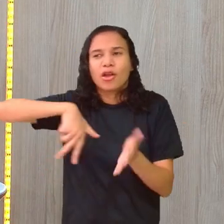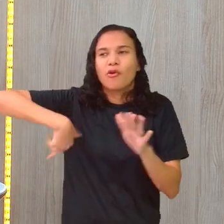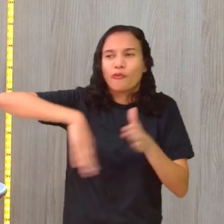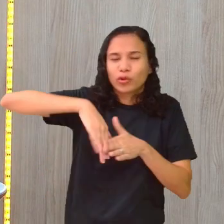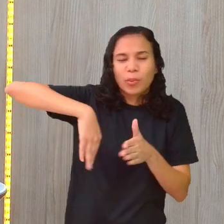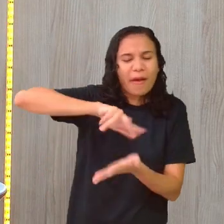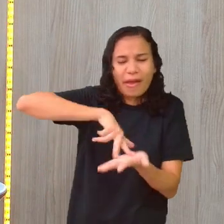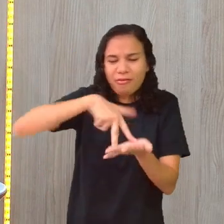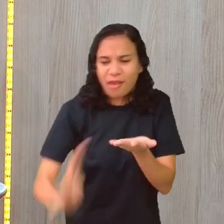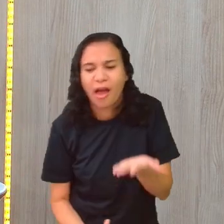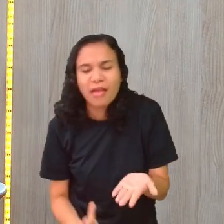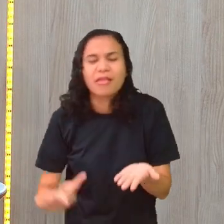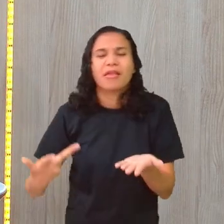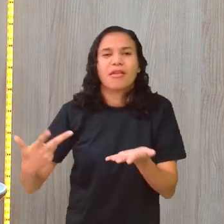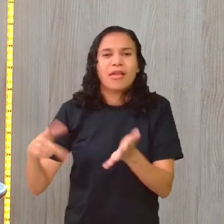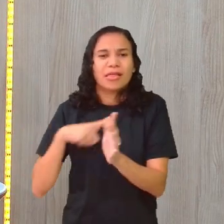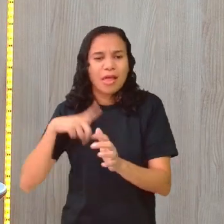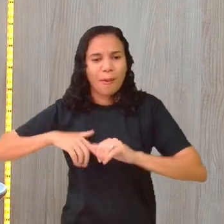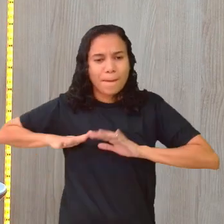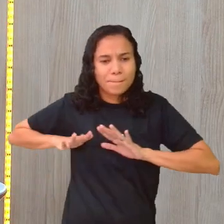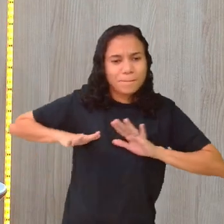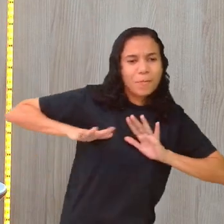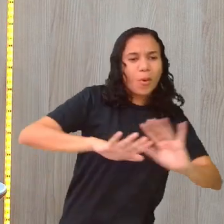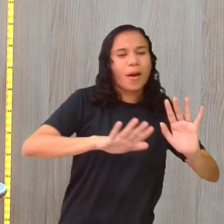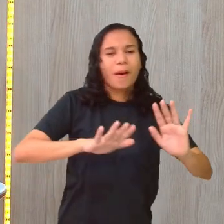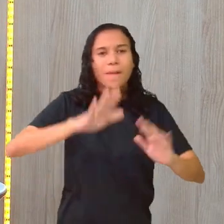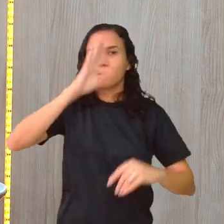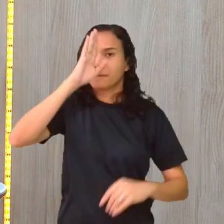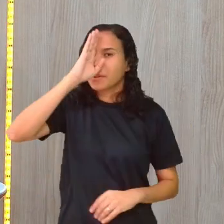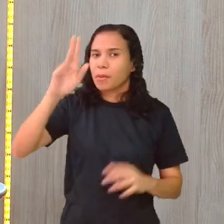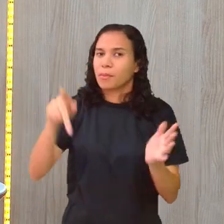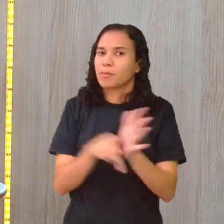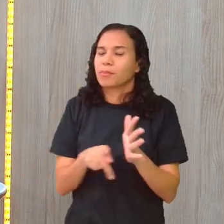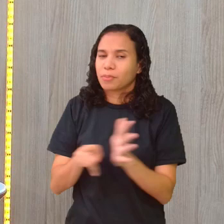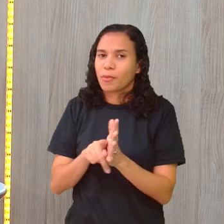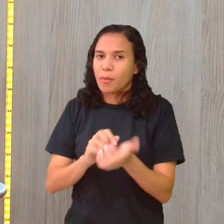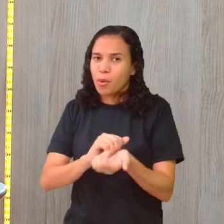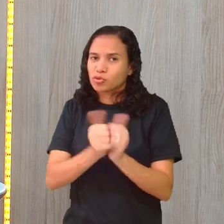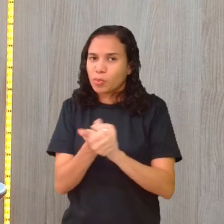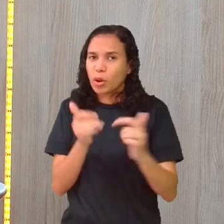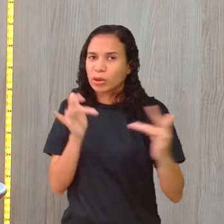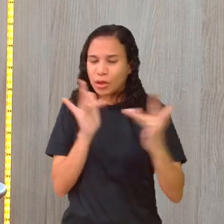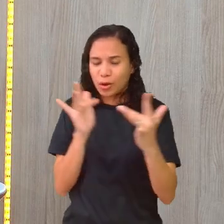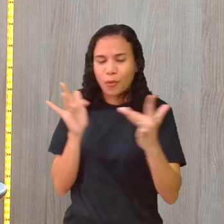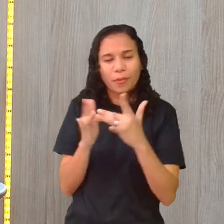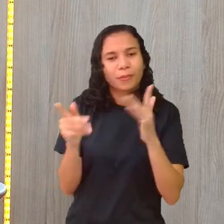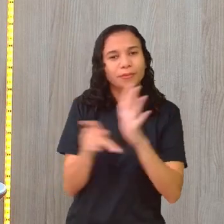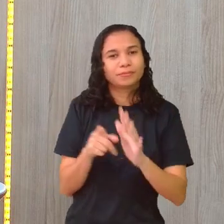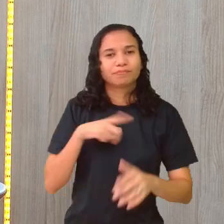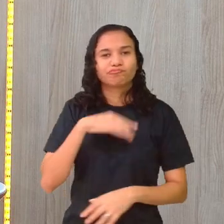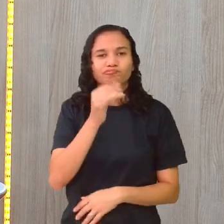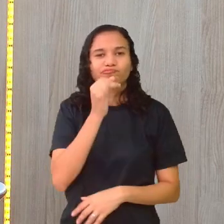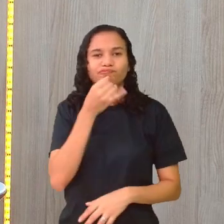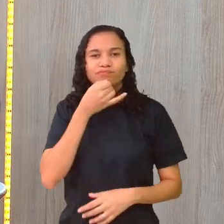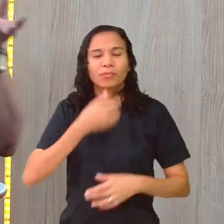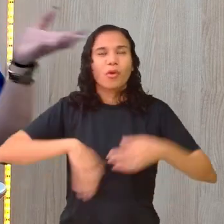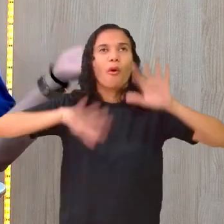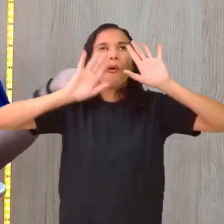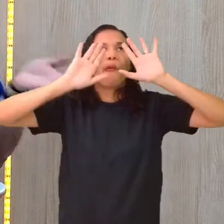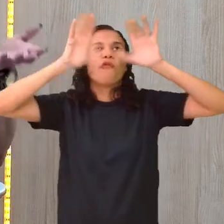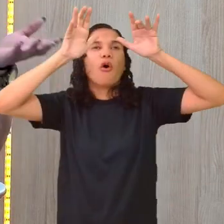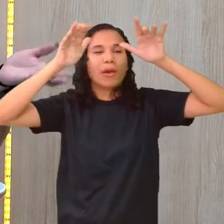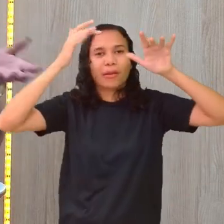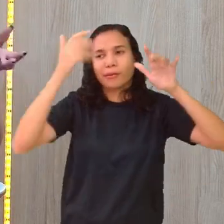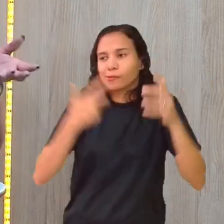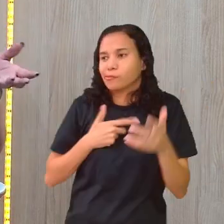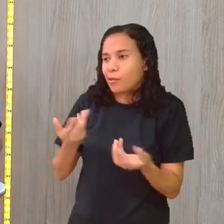Você vai levar um empurrão, né? Principalmente nos esportes de contato, lógico, Sim. né? Porque vôlei, por exemplo, os próprios colegas não